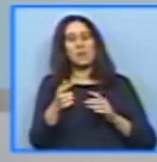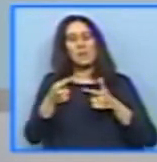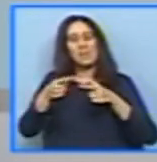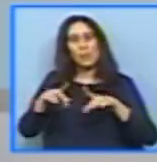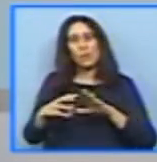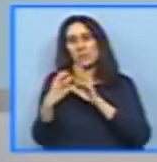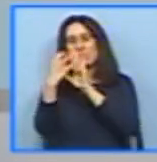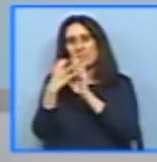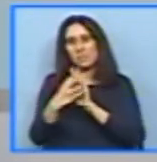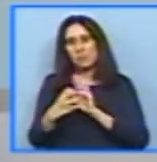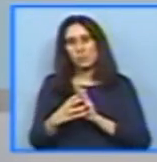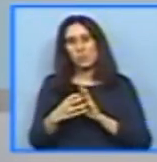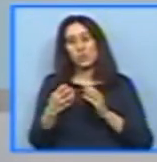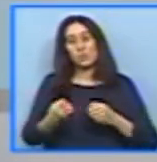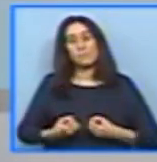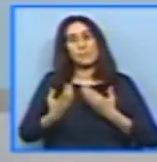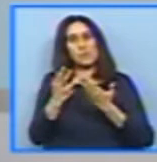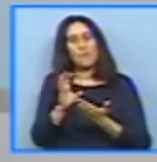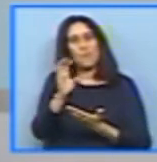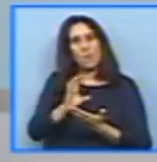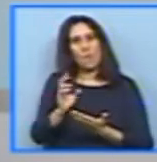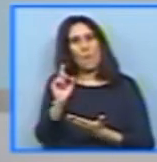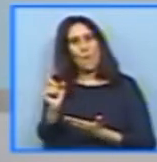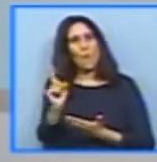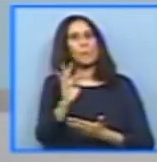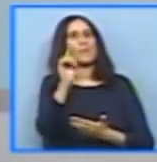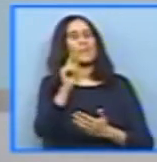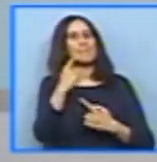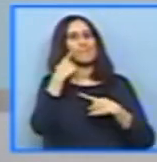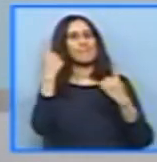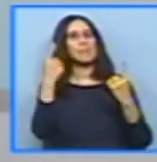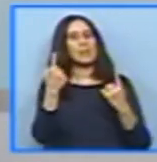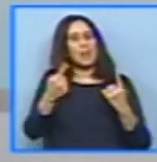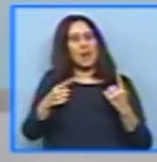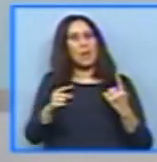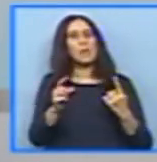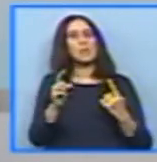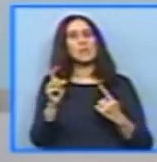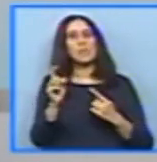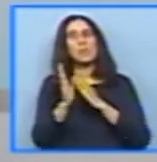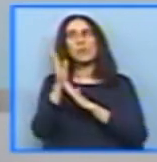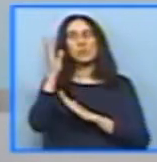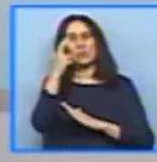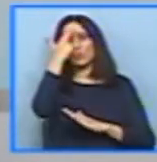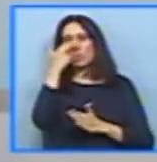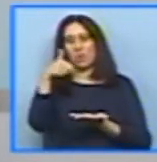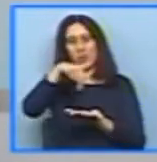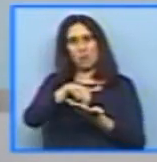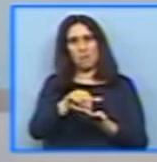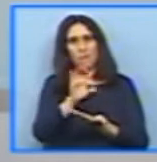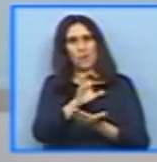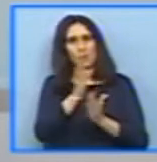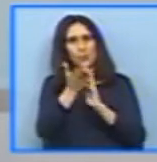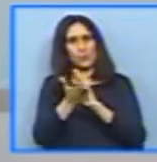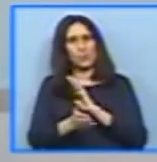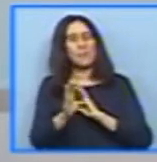e a símbolos, a formas de expressão, para traduzir esta fé que temos, que Deus se revelou na história de diferentes formas,